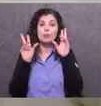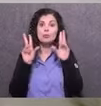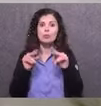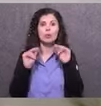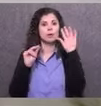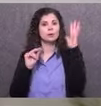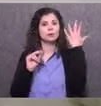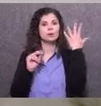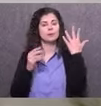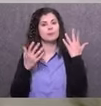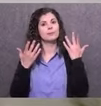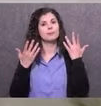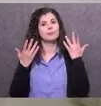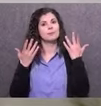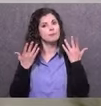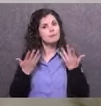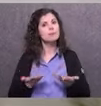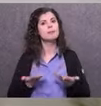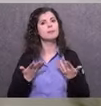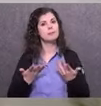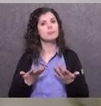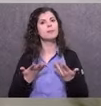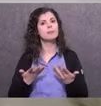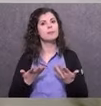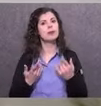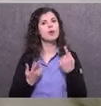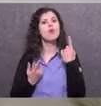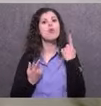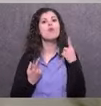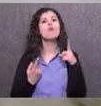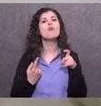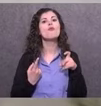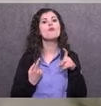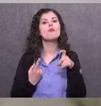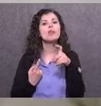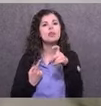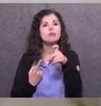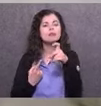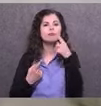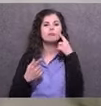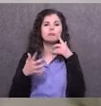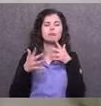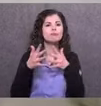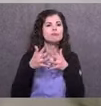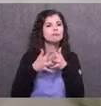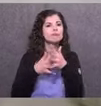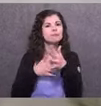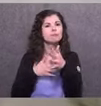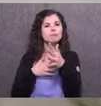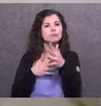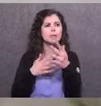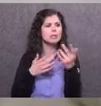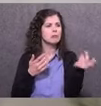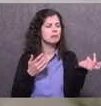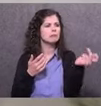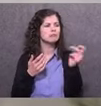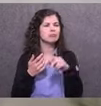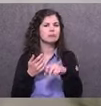consegue hoje um vírus invisível e silencioso.